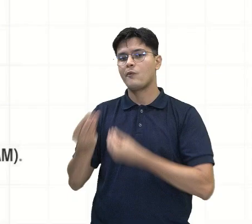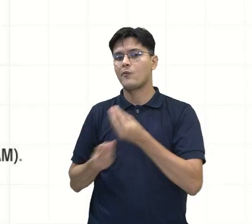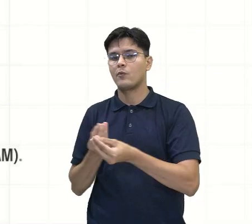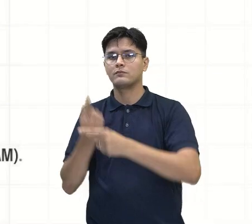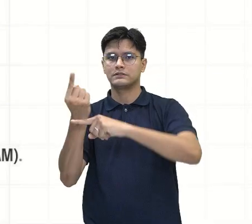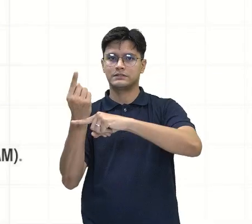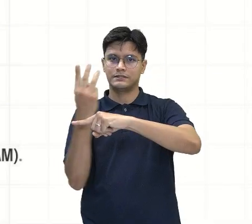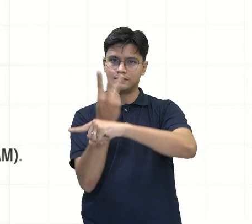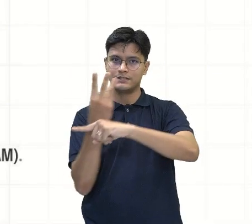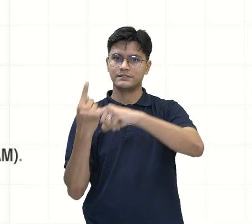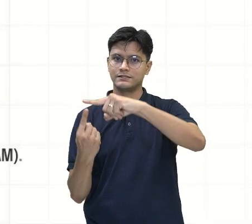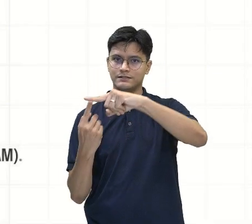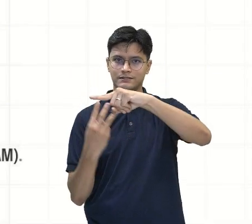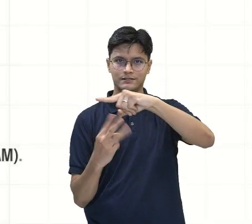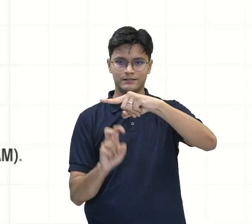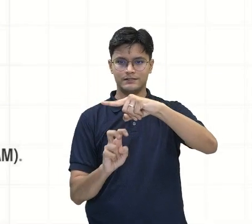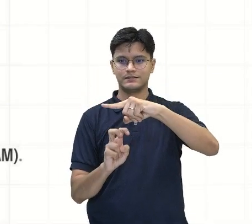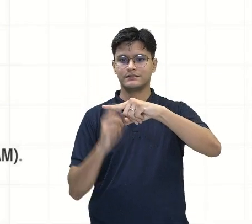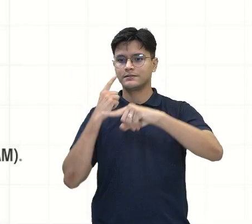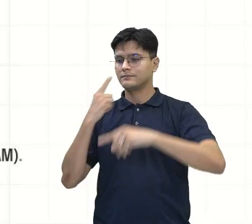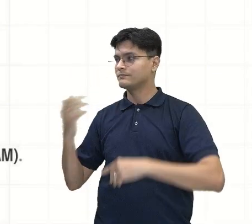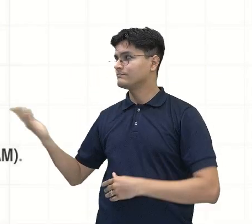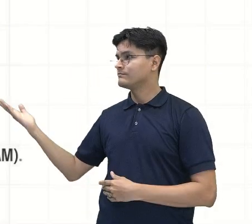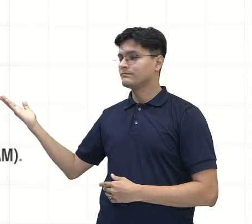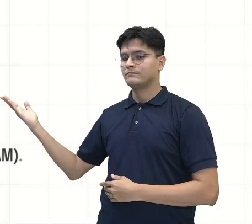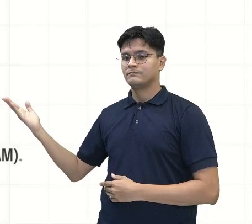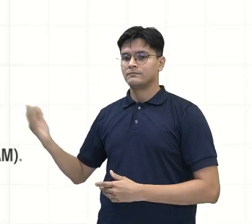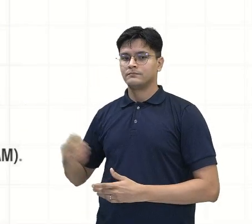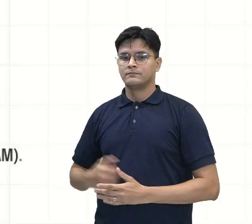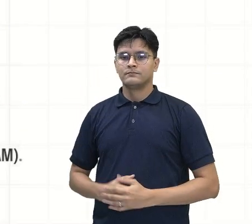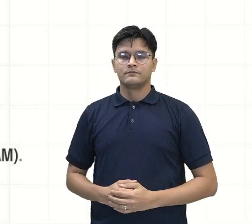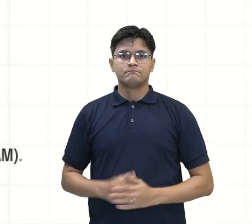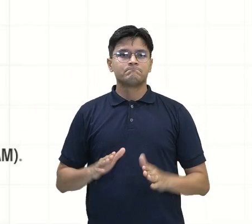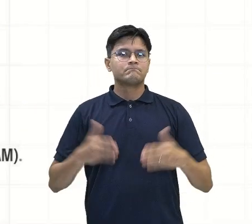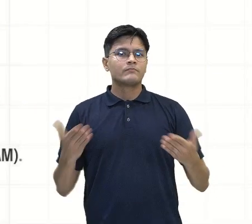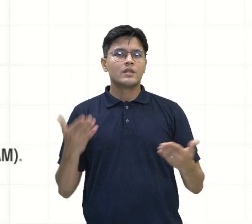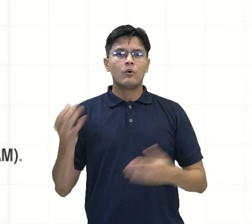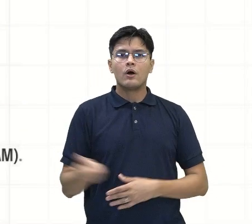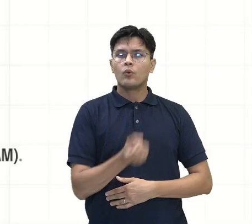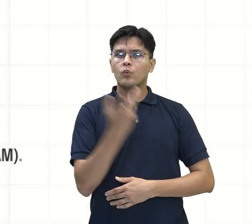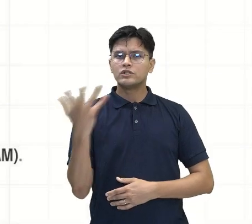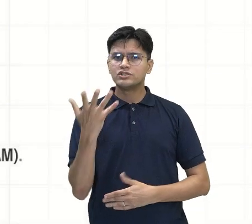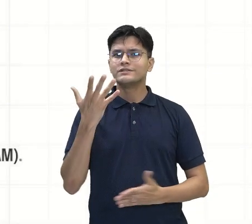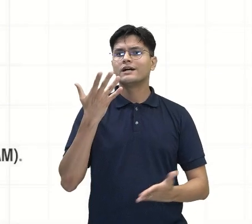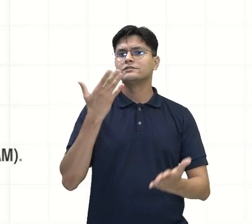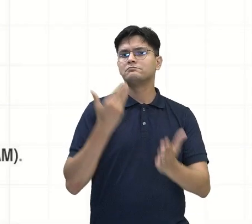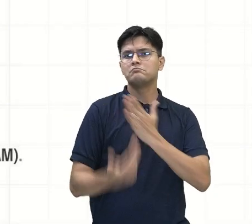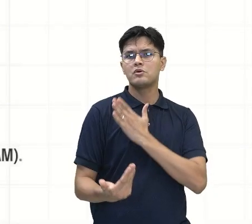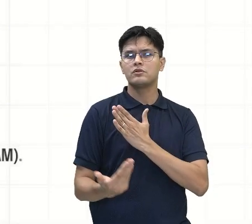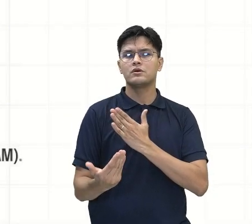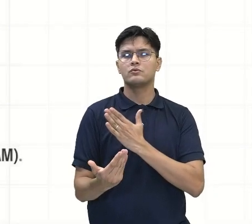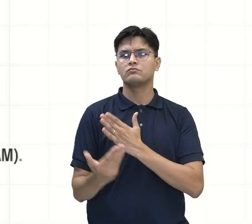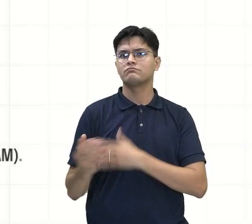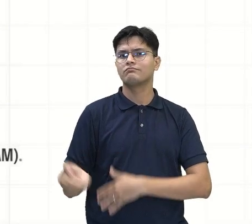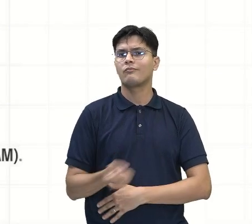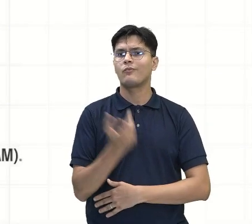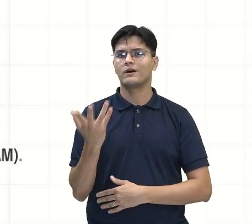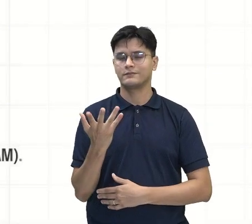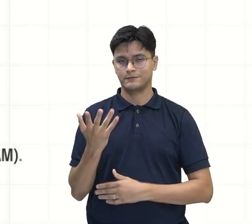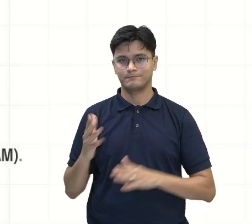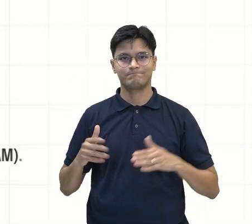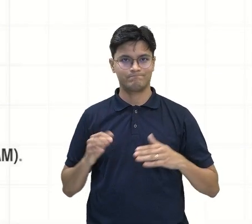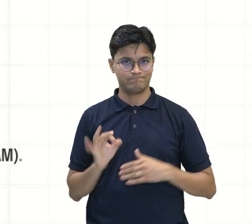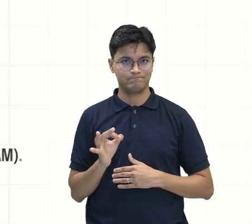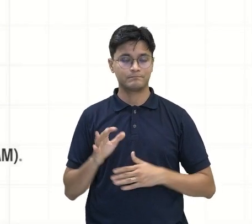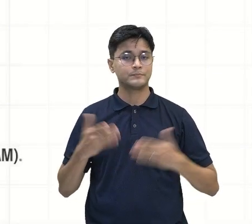para 15. Qual foi o número de derrotas que elas sofreram? Muito bem,